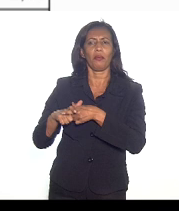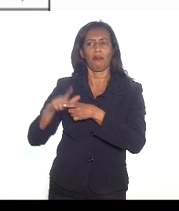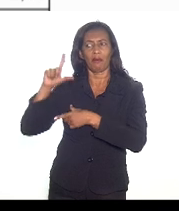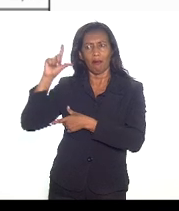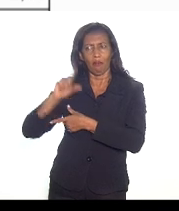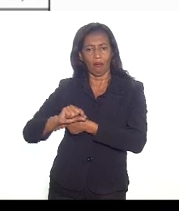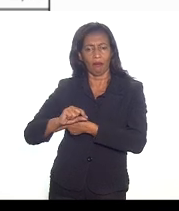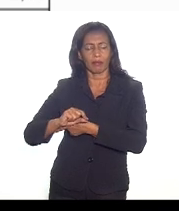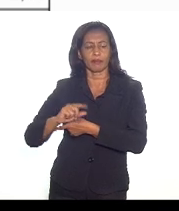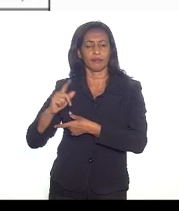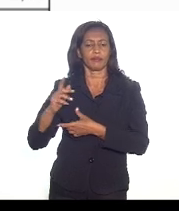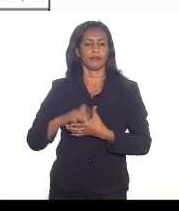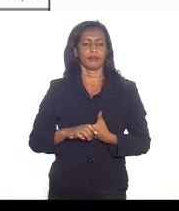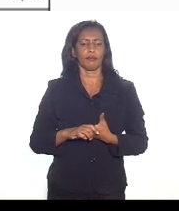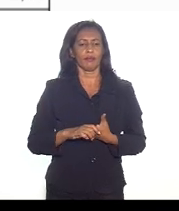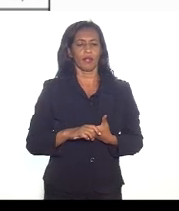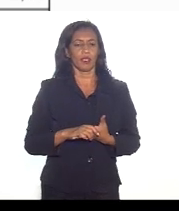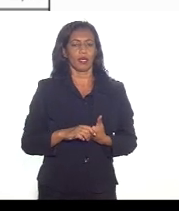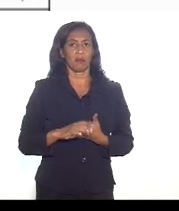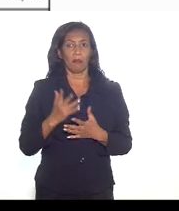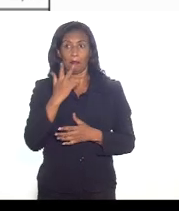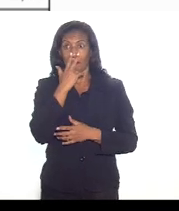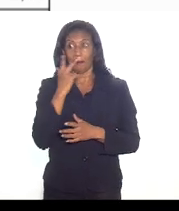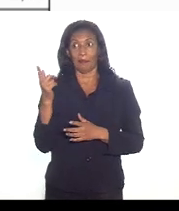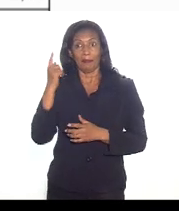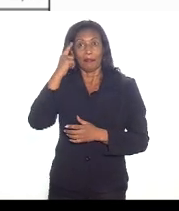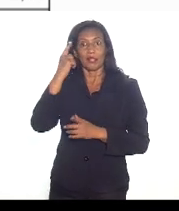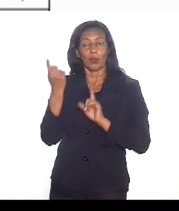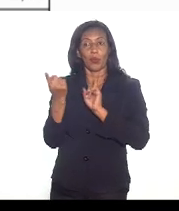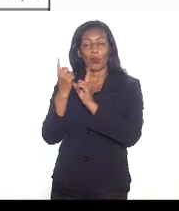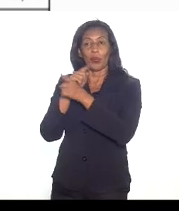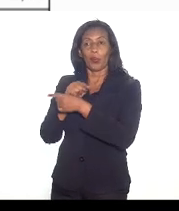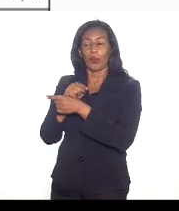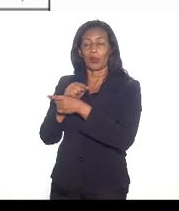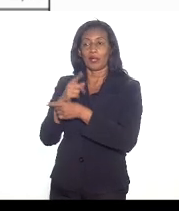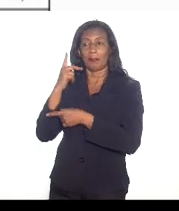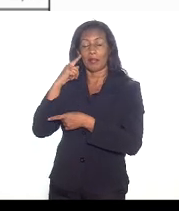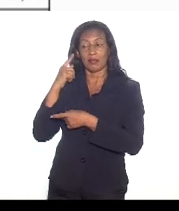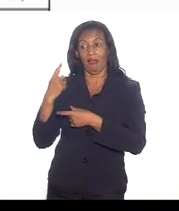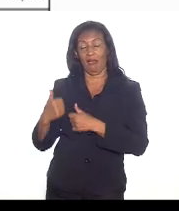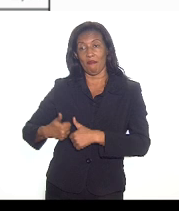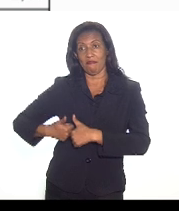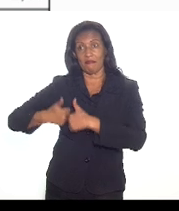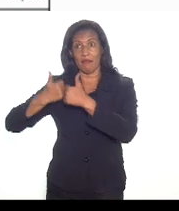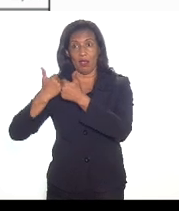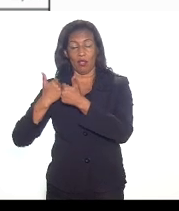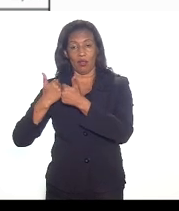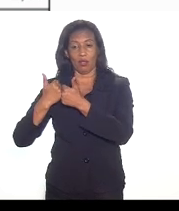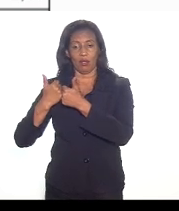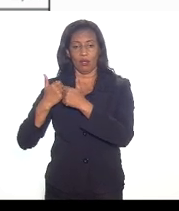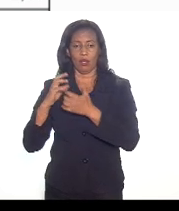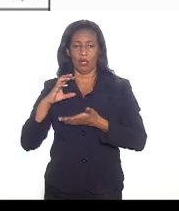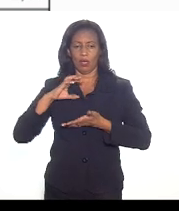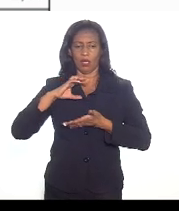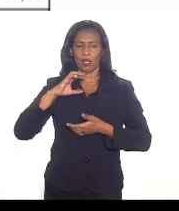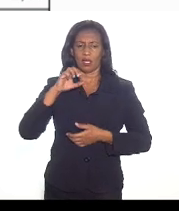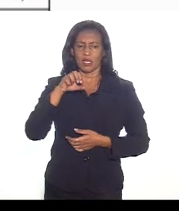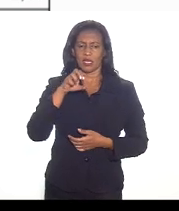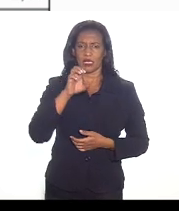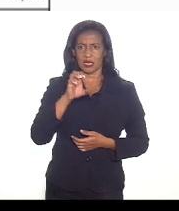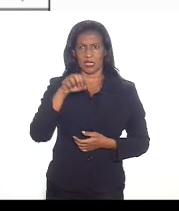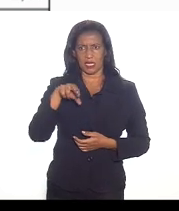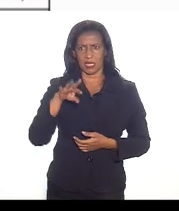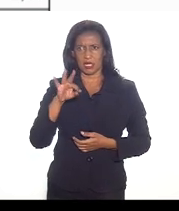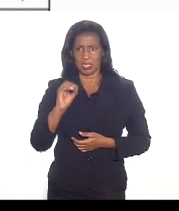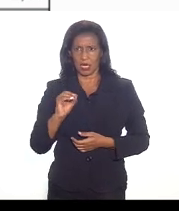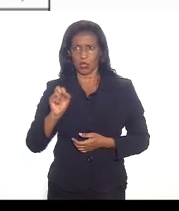caiu, né? Já o Médio Paraíba é o contrário, porque tem uma estrutura industrial um pouco melhor, né? O Centro-Sul também,